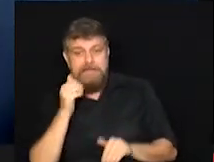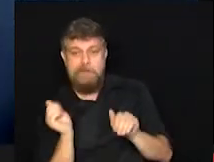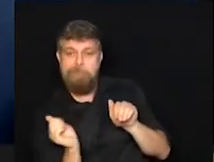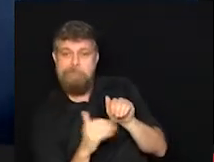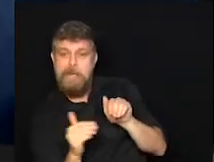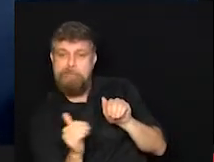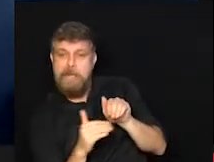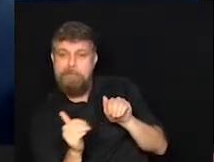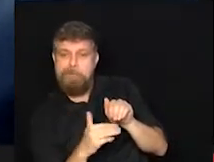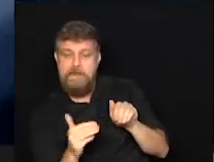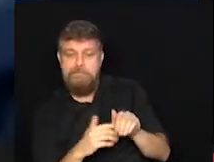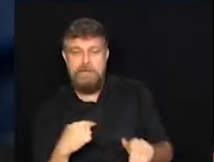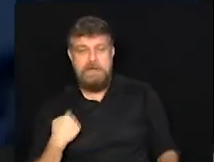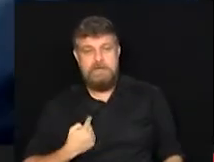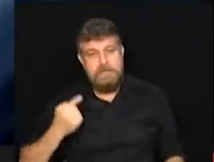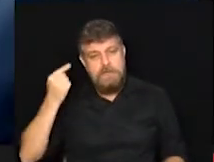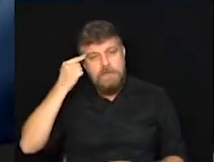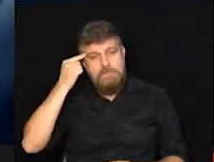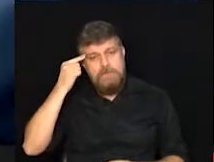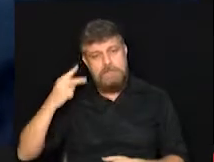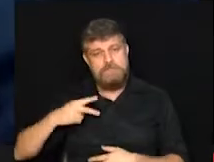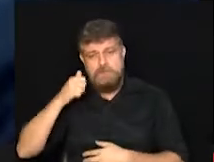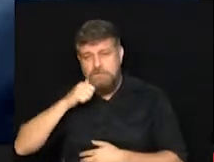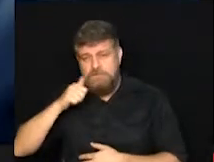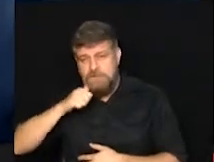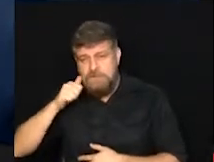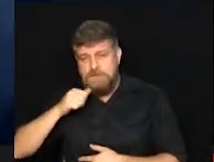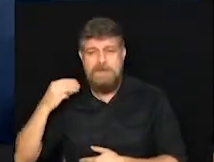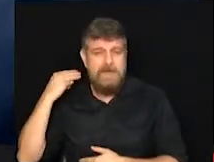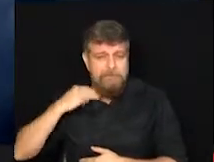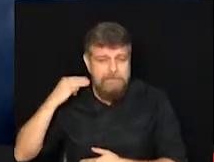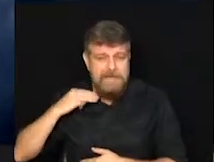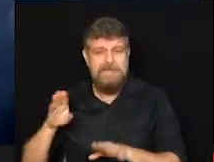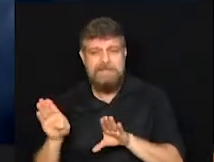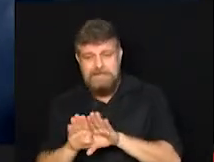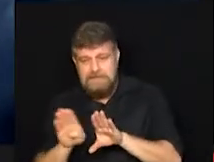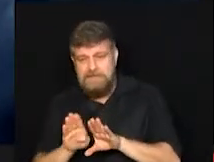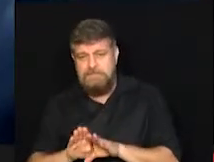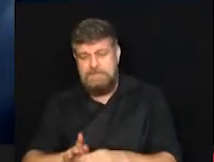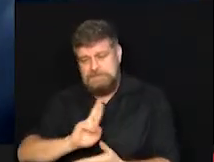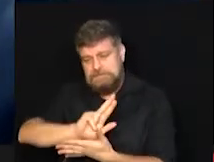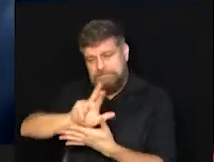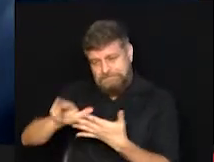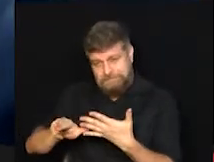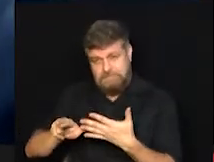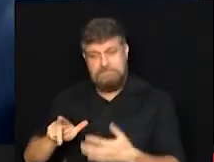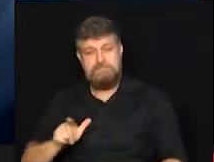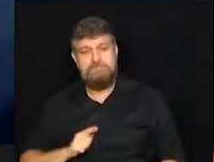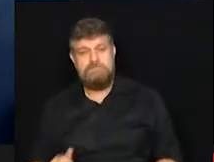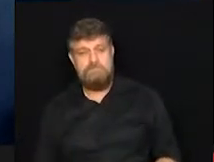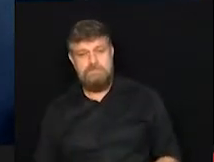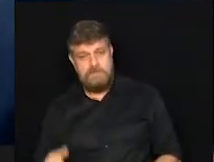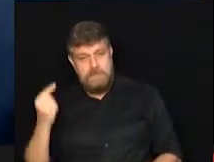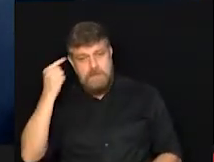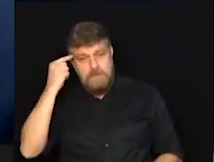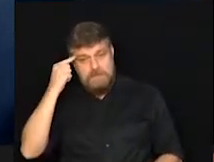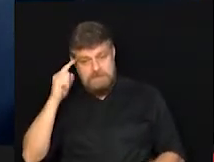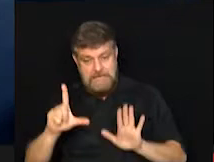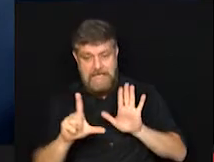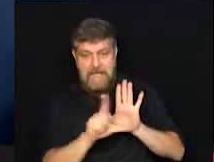eu penso, vereadora Mariana Conte também, e os demais, que a lei